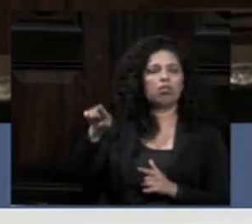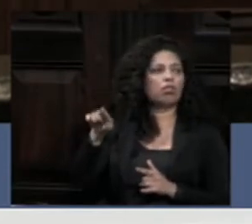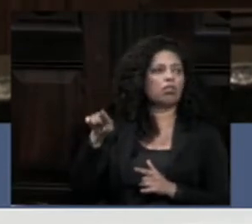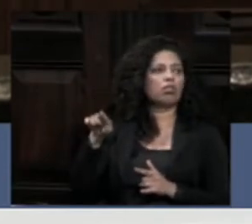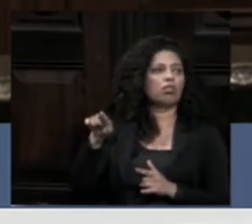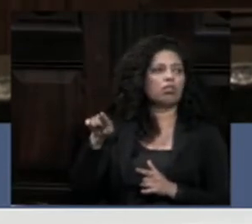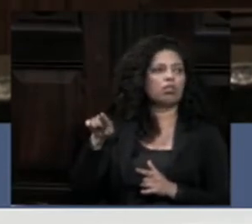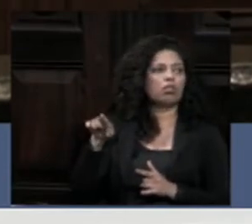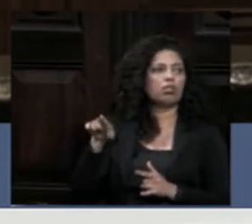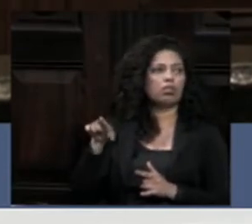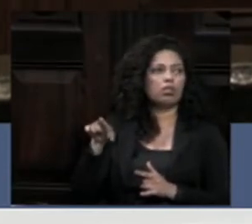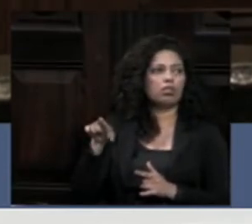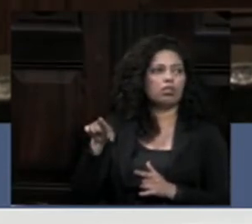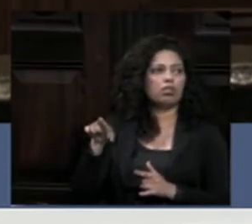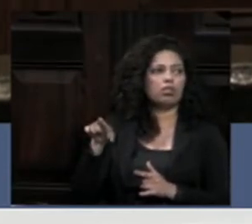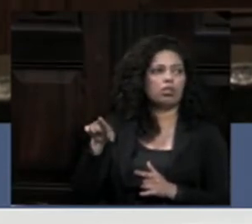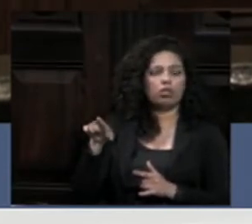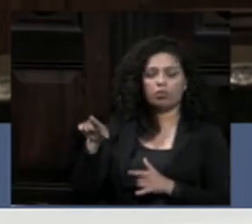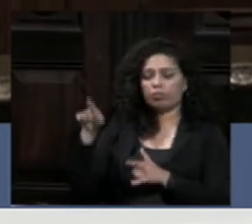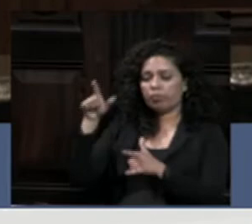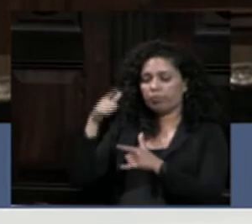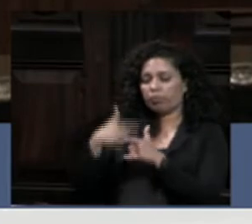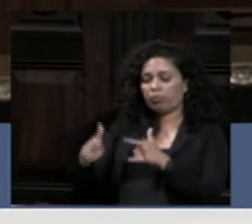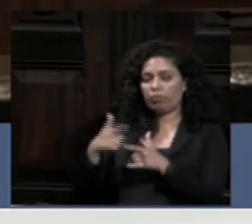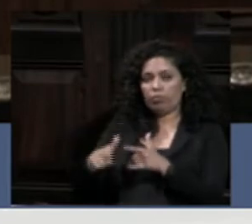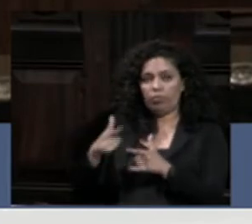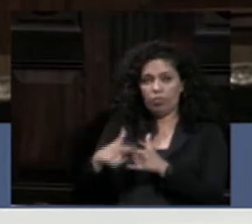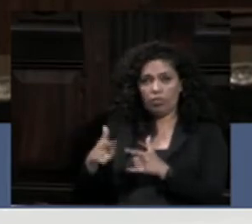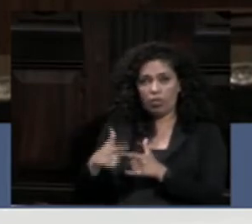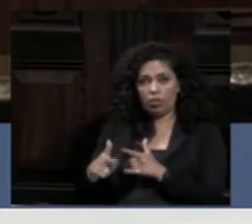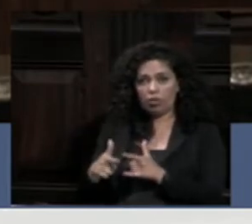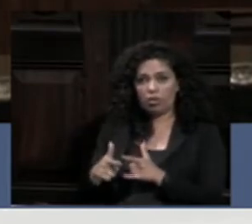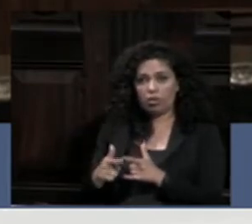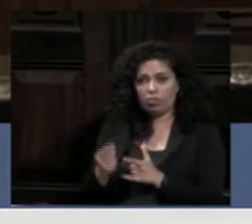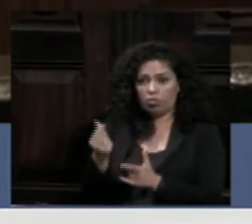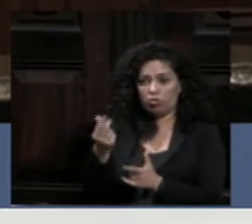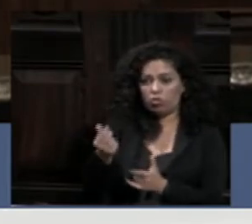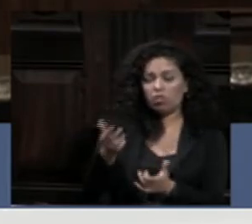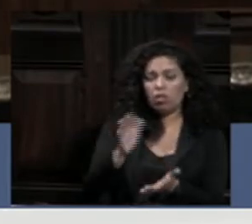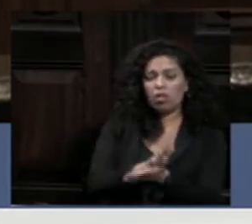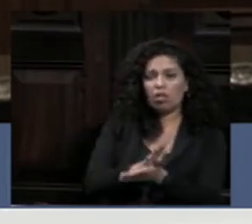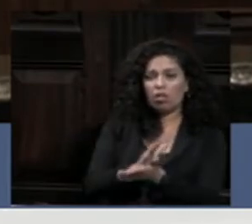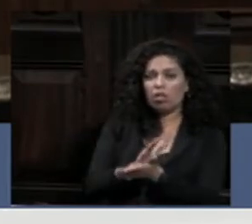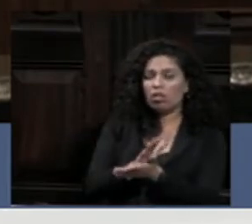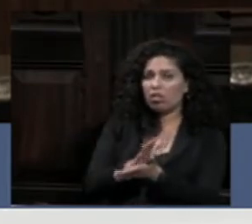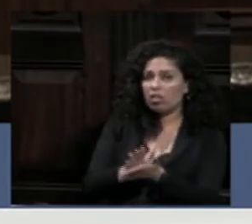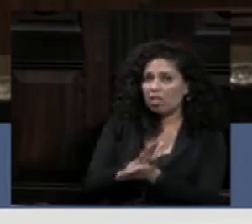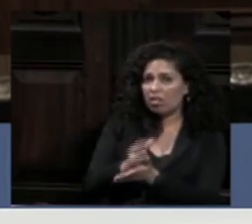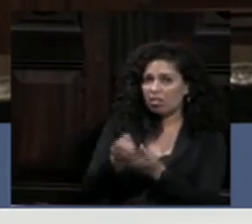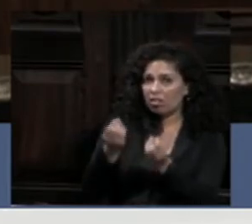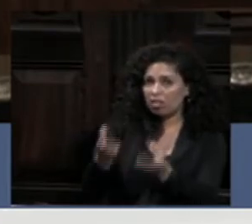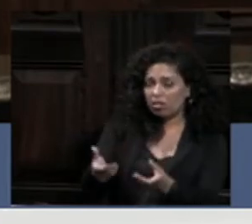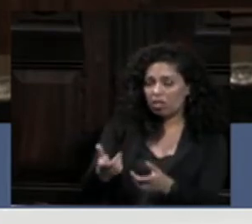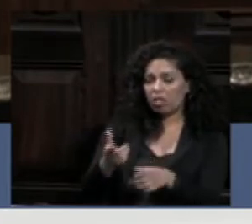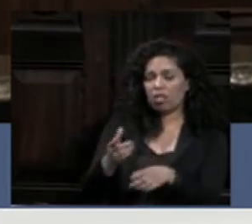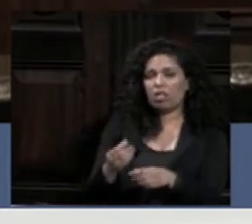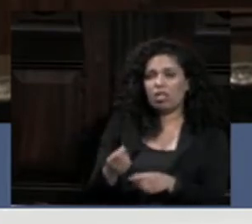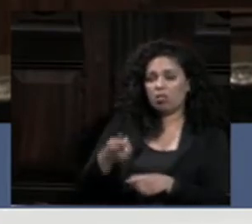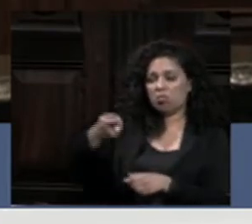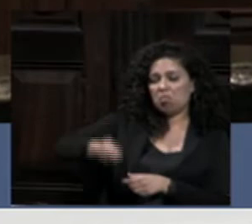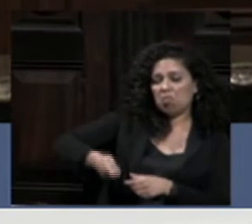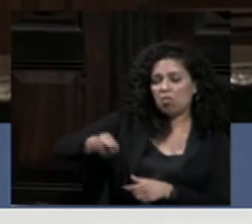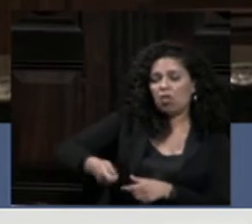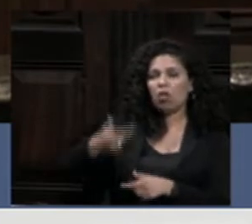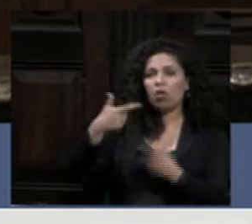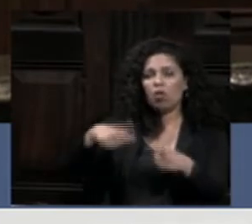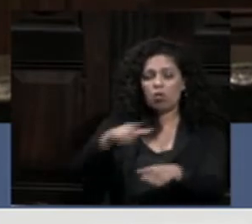com essa contenção de gastos absurda, que impôs a cultura brasileira, que impôs a educação